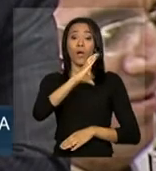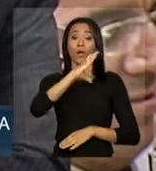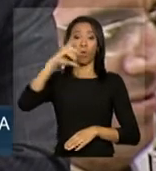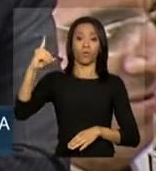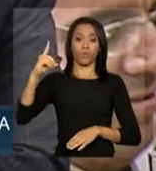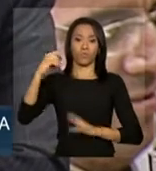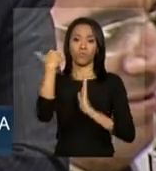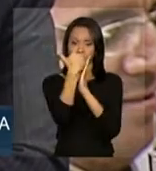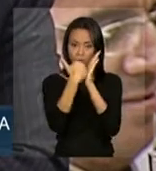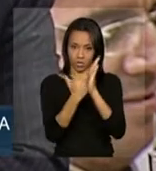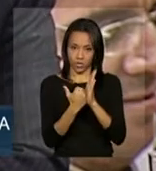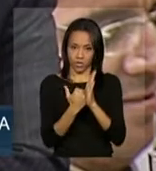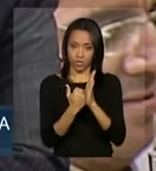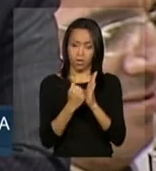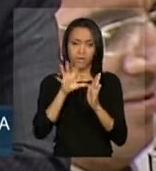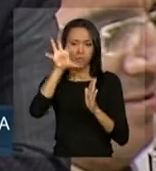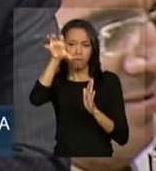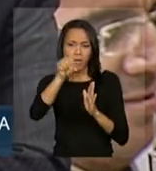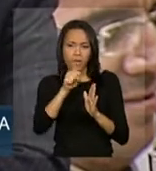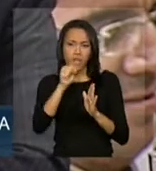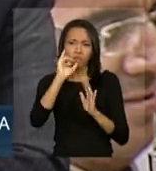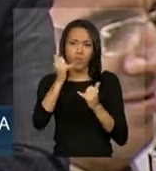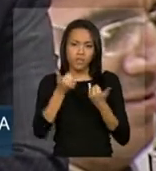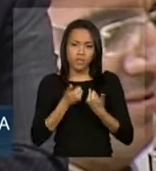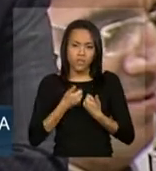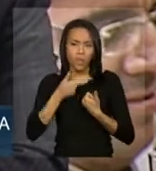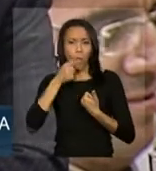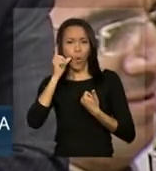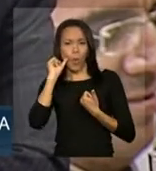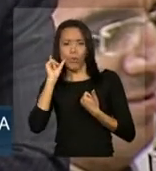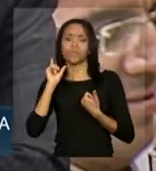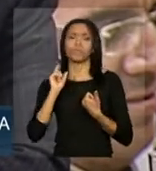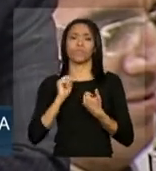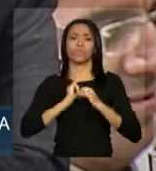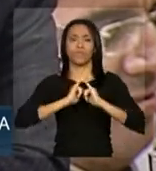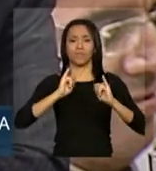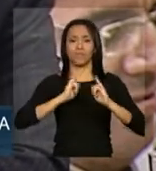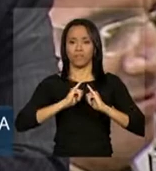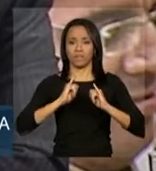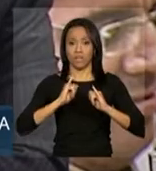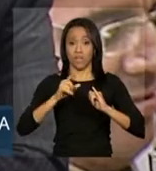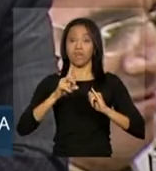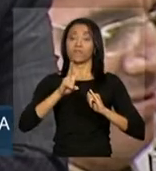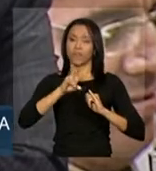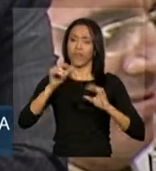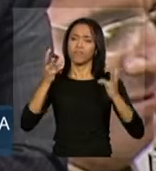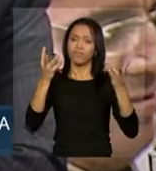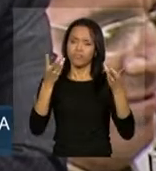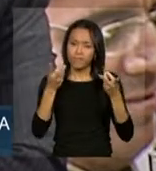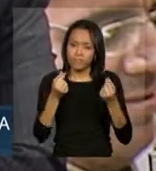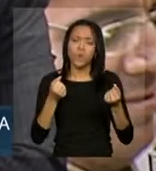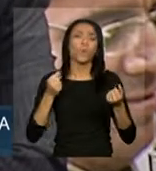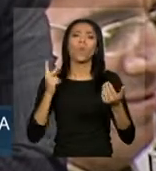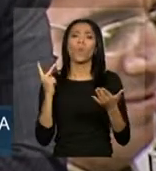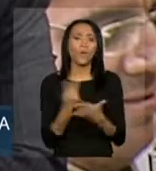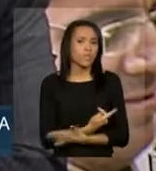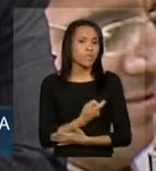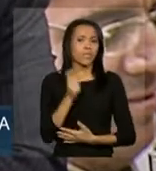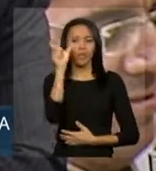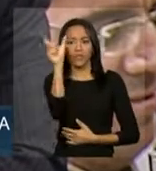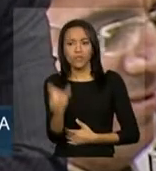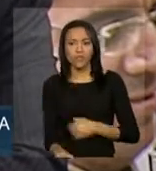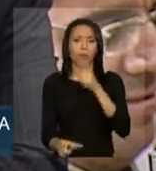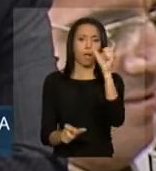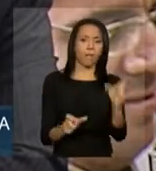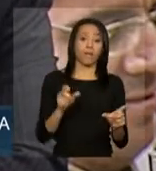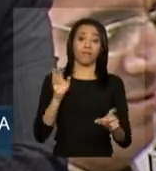quando pega alguma informação né ontem foi relatado na chegada vai ver detalhadamente Qual é o caso Qual que é a situação